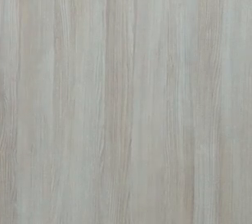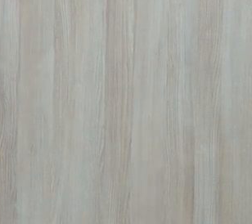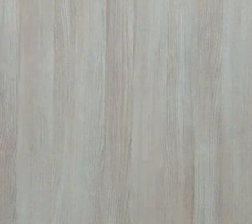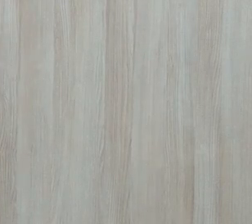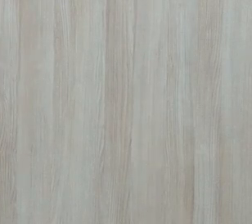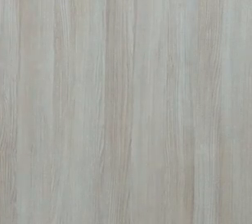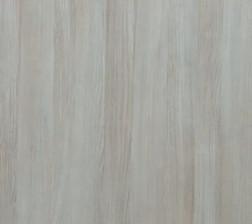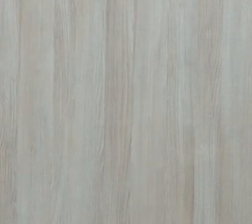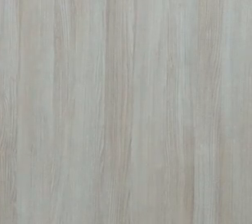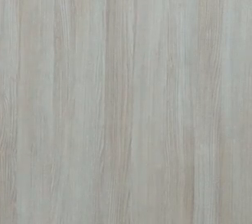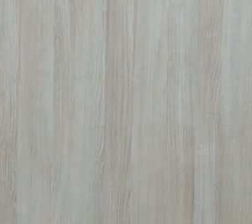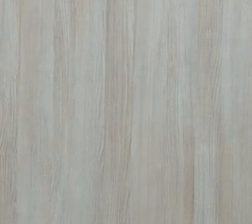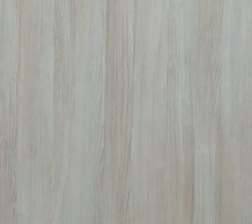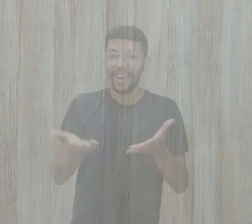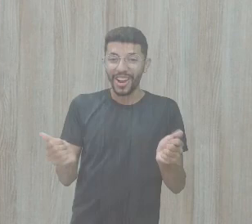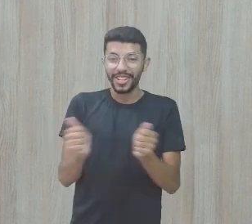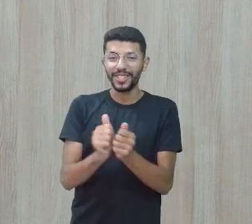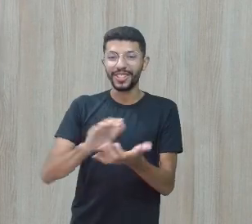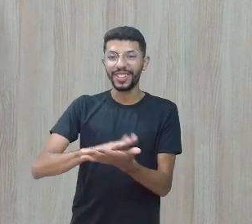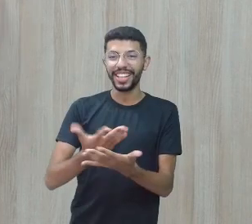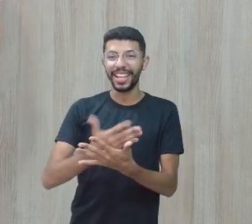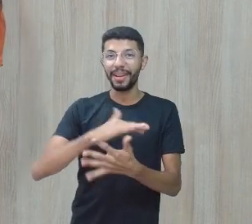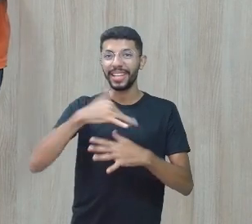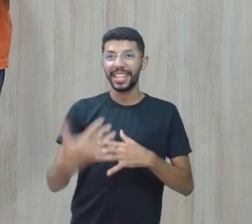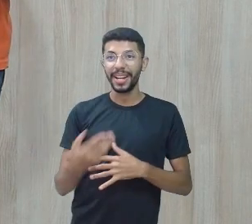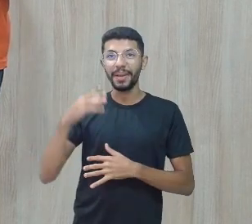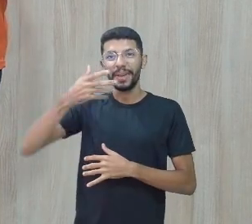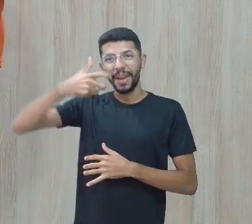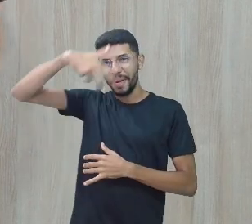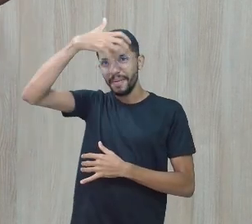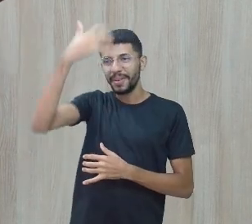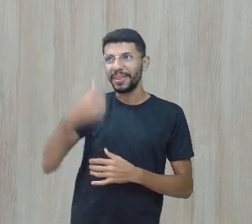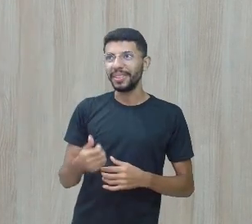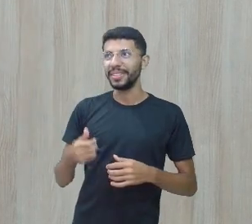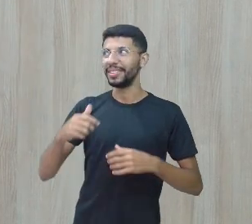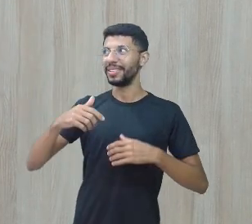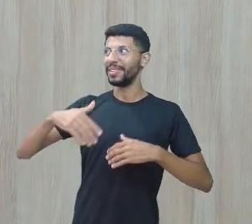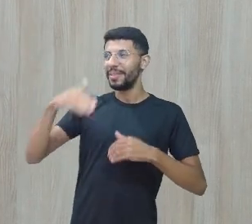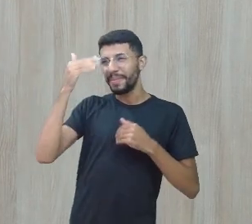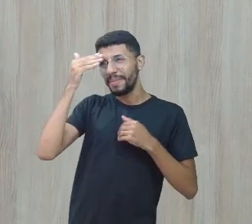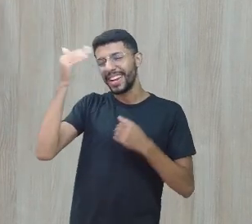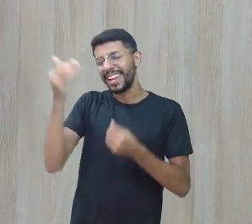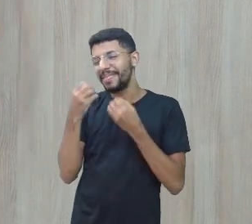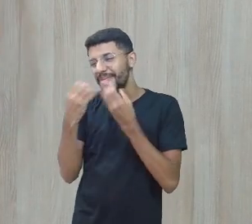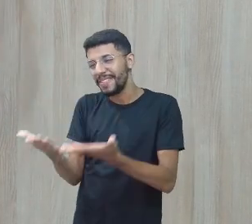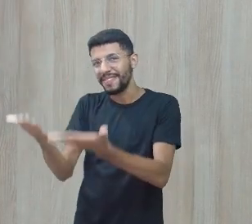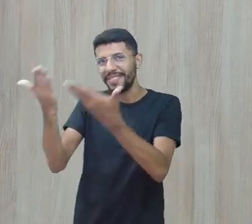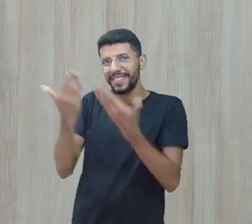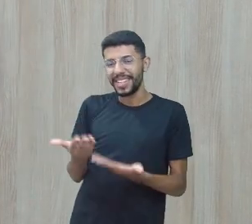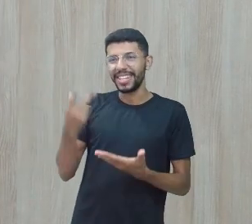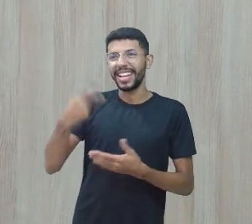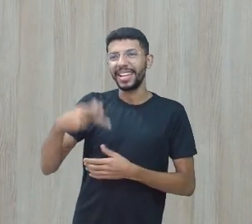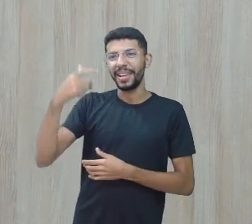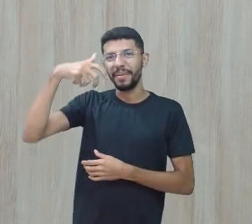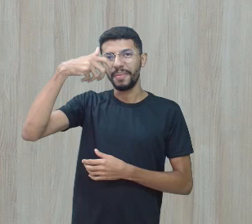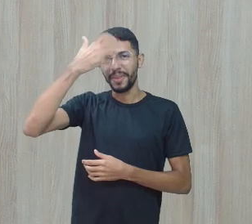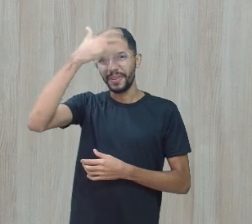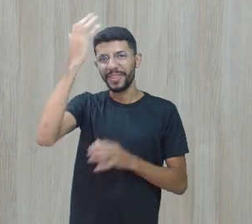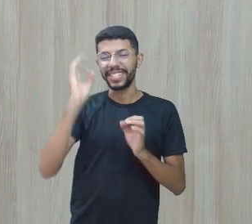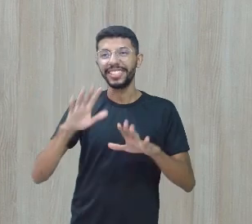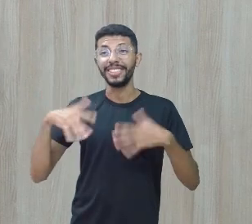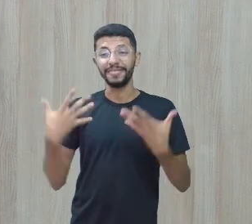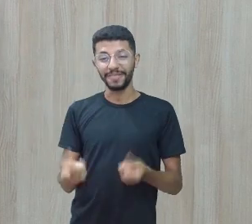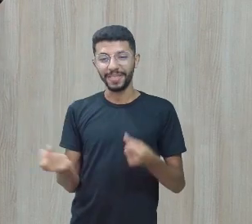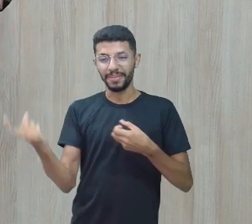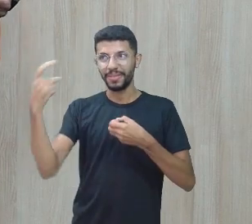aula, agora com o nosso intérprete Bruno. Bruno, seja muito bem-vindo, tá? E vamos